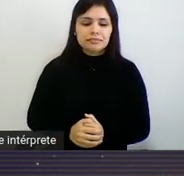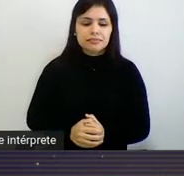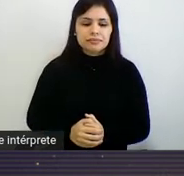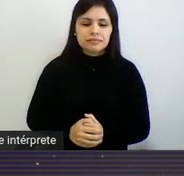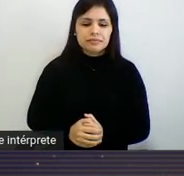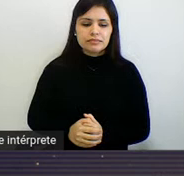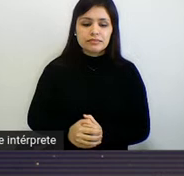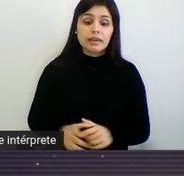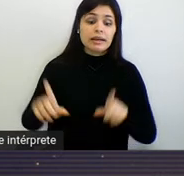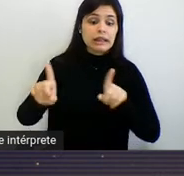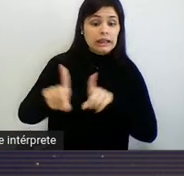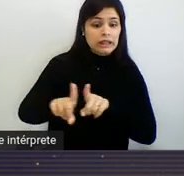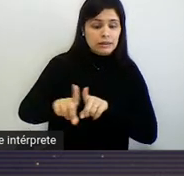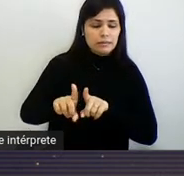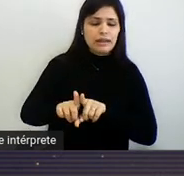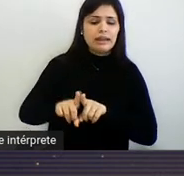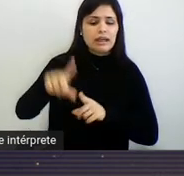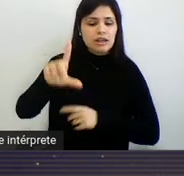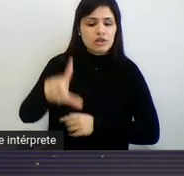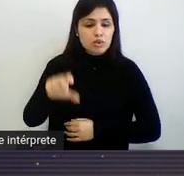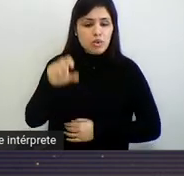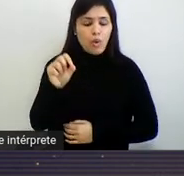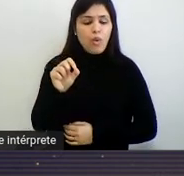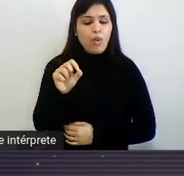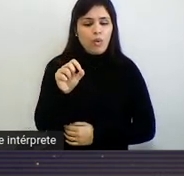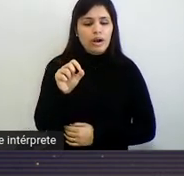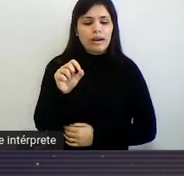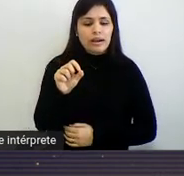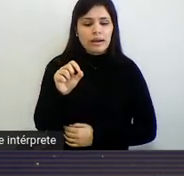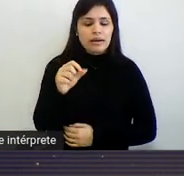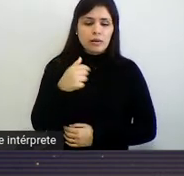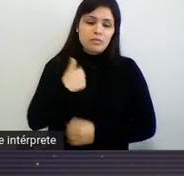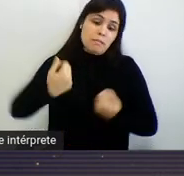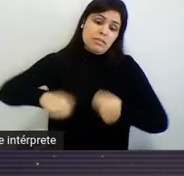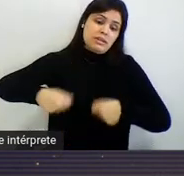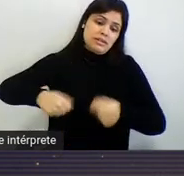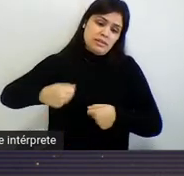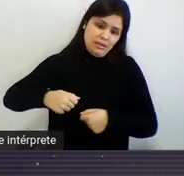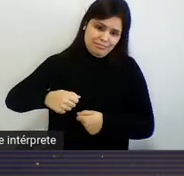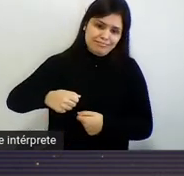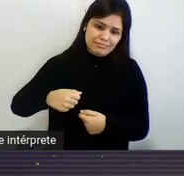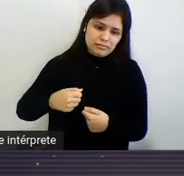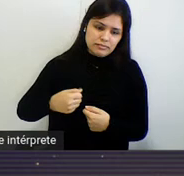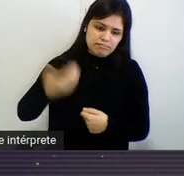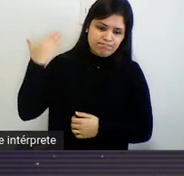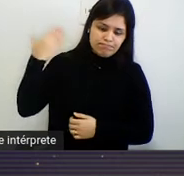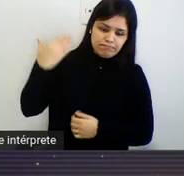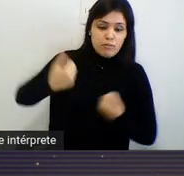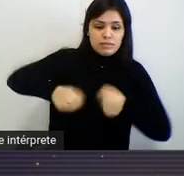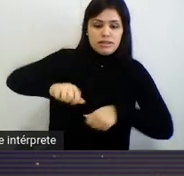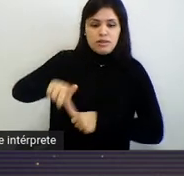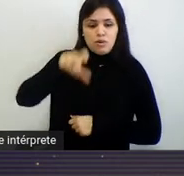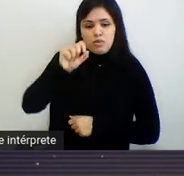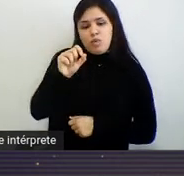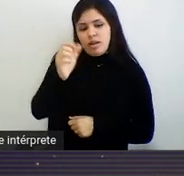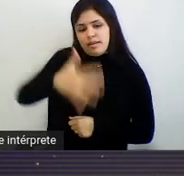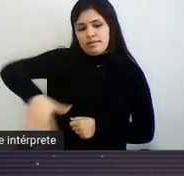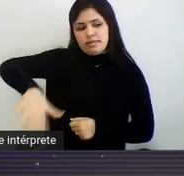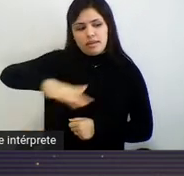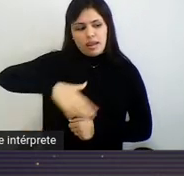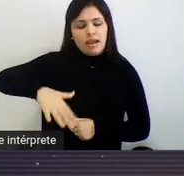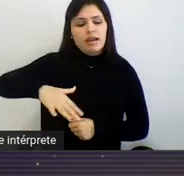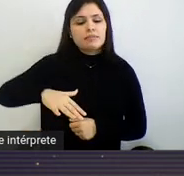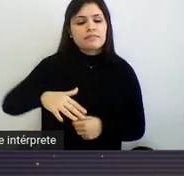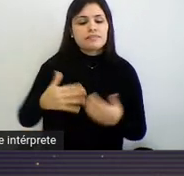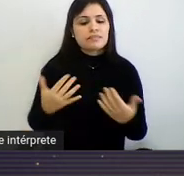Porém, também foi uma decisão que eu tive que tomar, assim, de vou me dedicar para essa área. Então, foi um pouco de